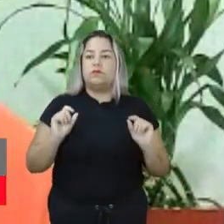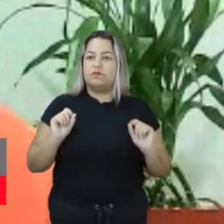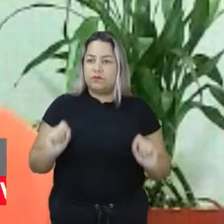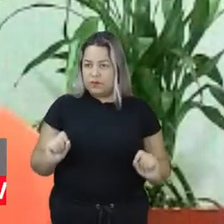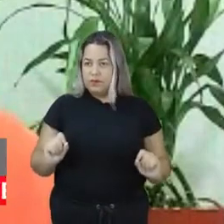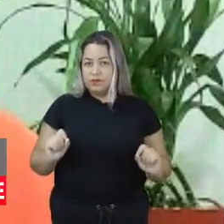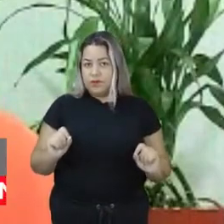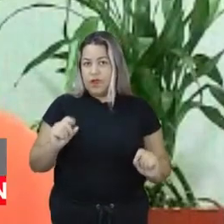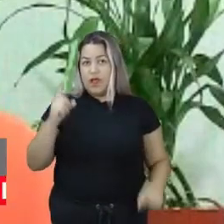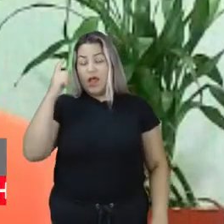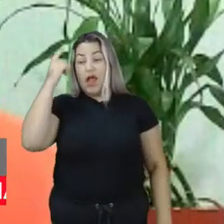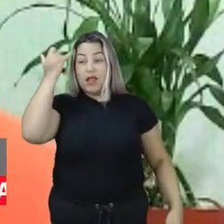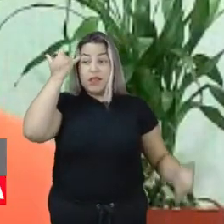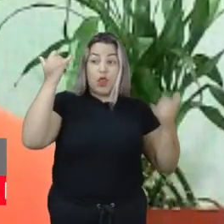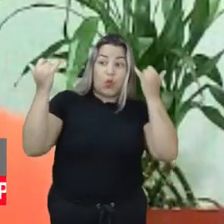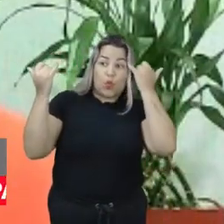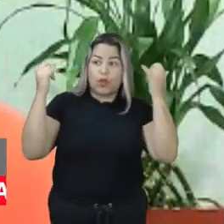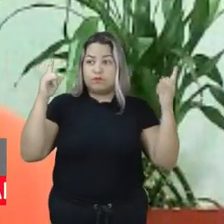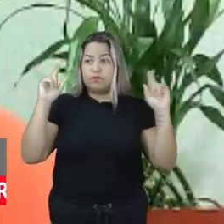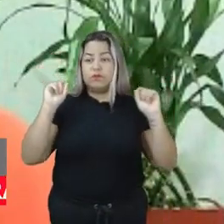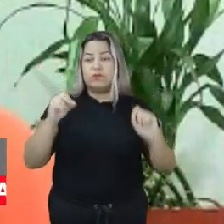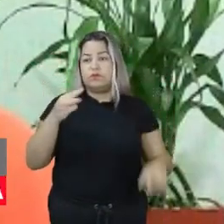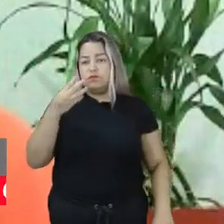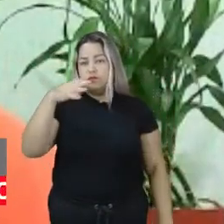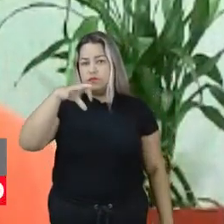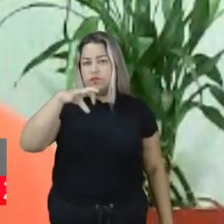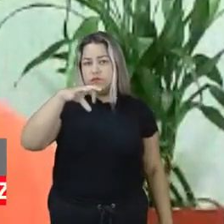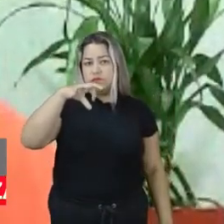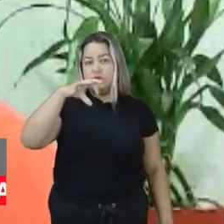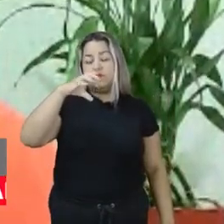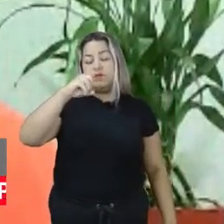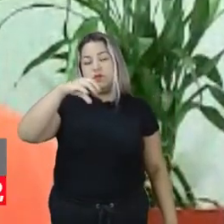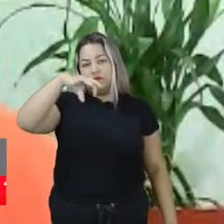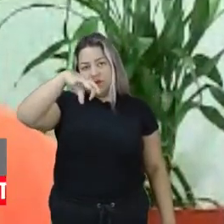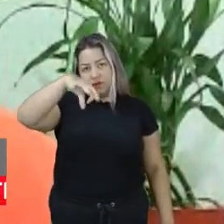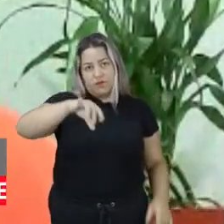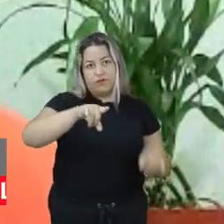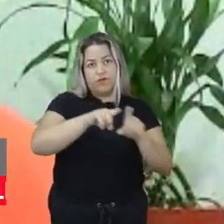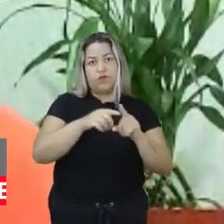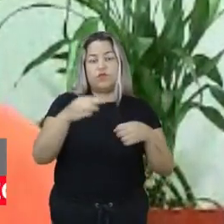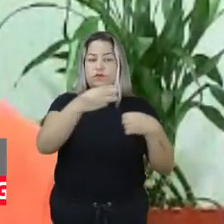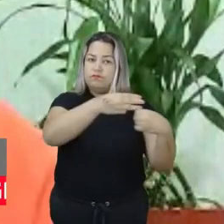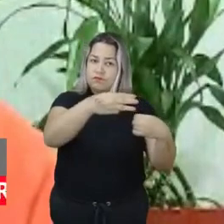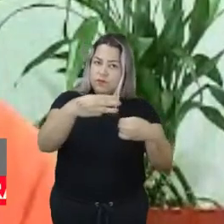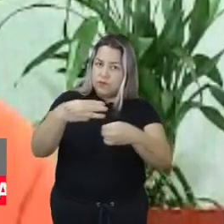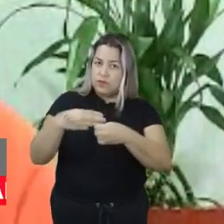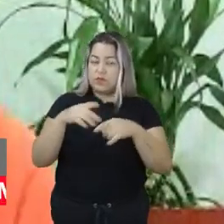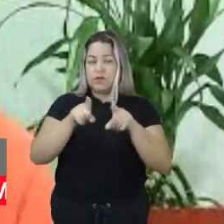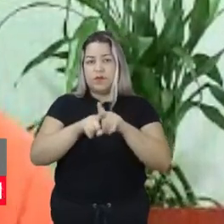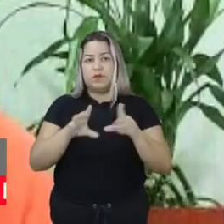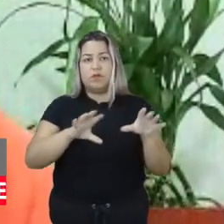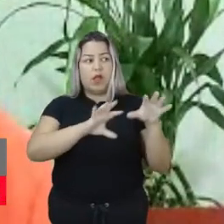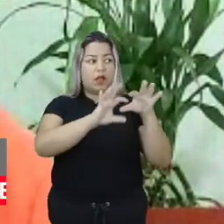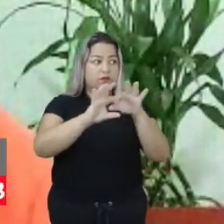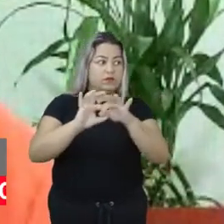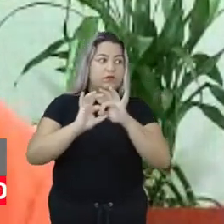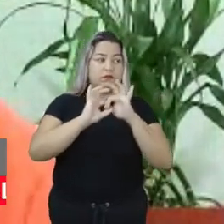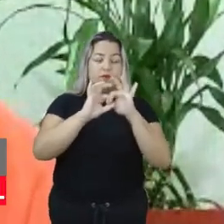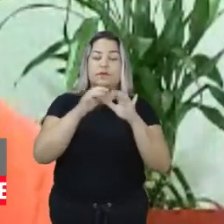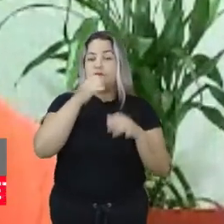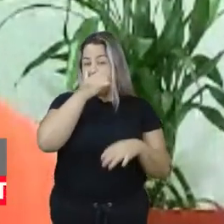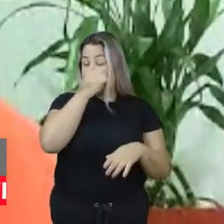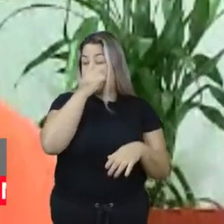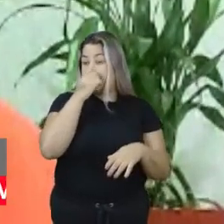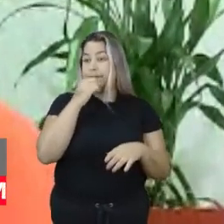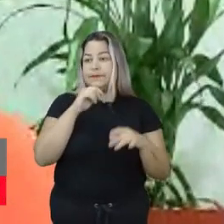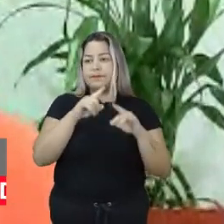é poder replicar essa frente nos 399 municípios, desde Curitiba, que é a maior cidade, até Nova Aliança do Ivaí, que é a menor cidade,